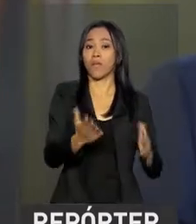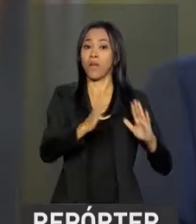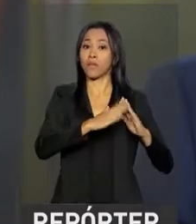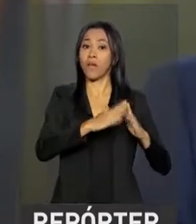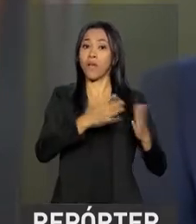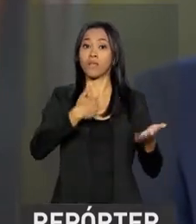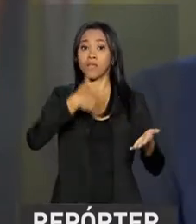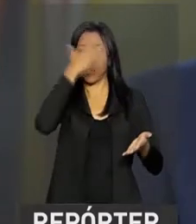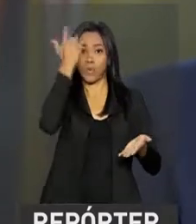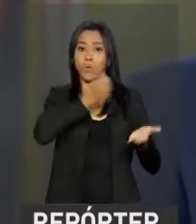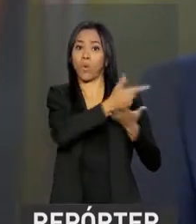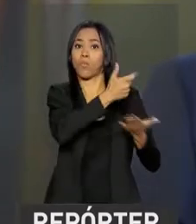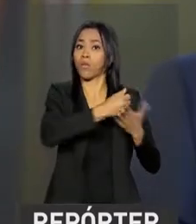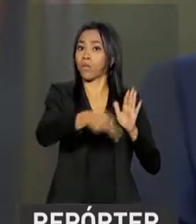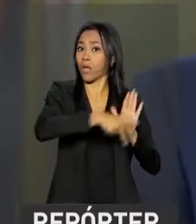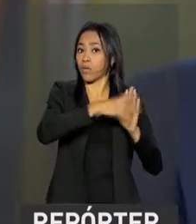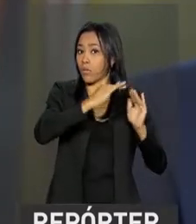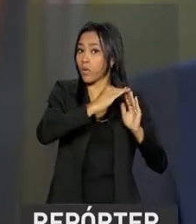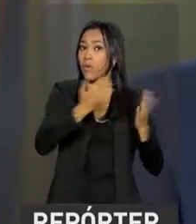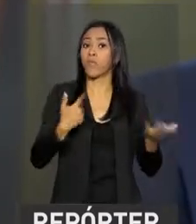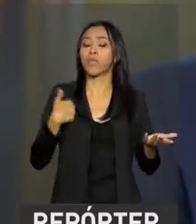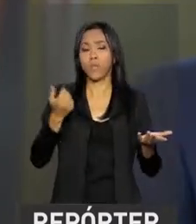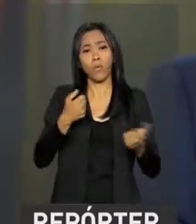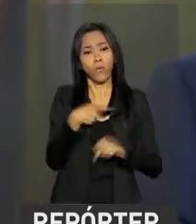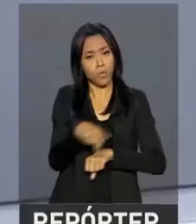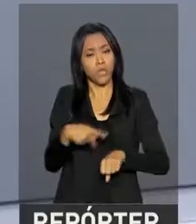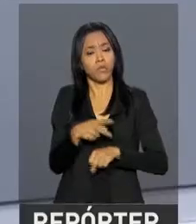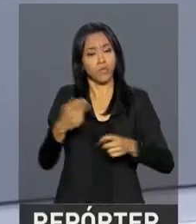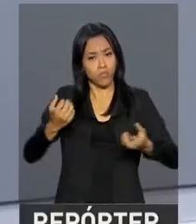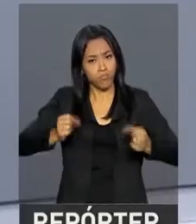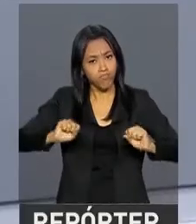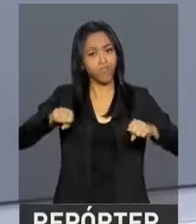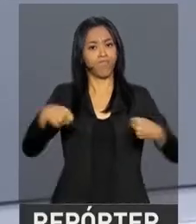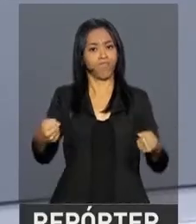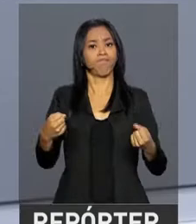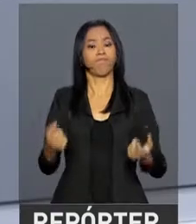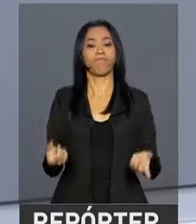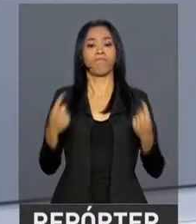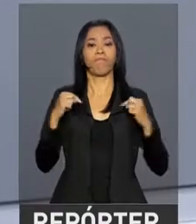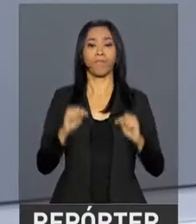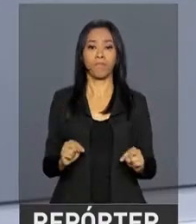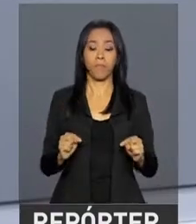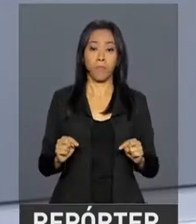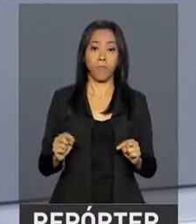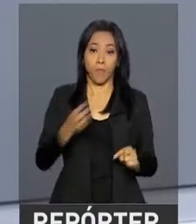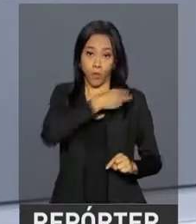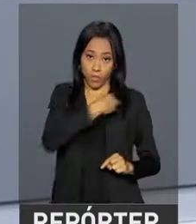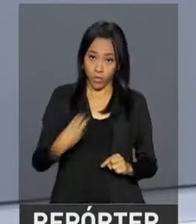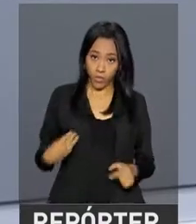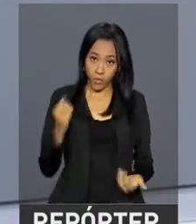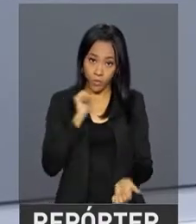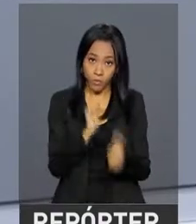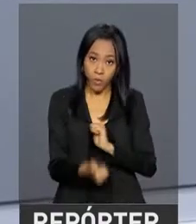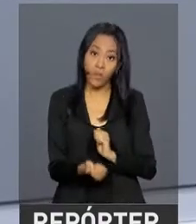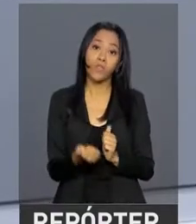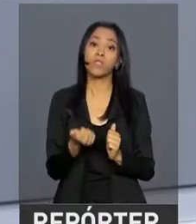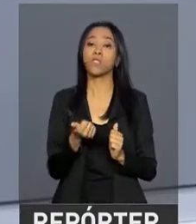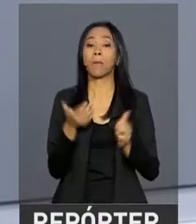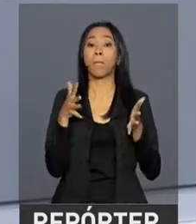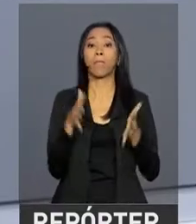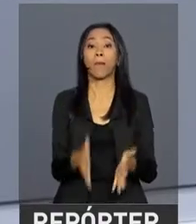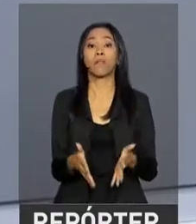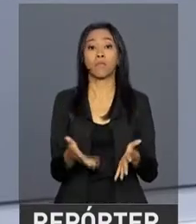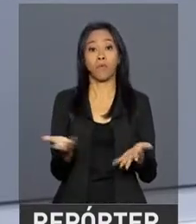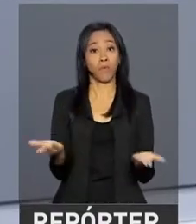mais acessíveis os agentes dizem no brasil cada vez mais pujante o ministro do esporte e leonardo picciani participou ao vivo